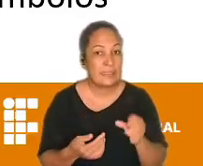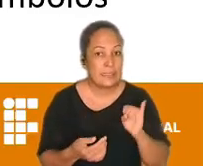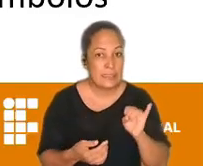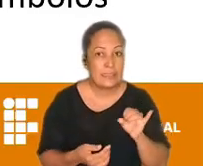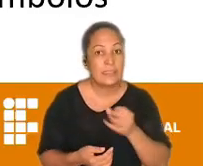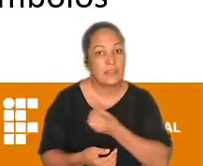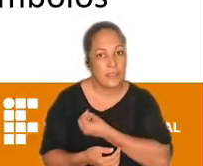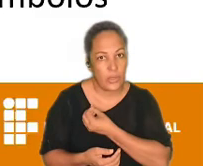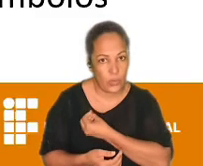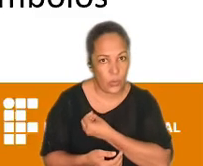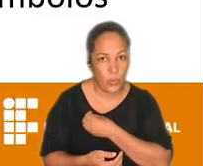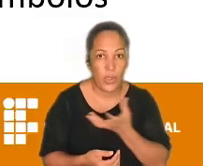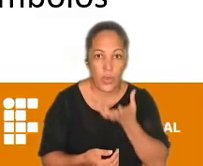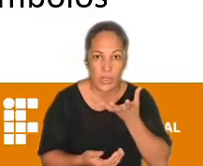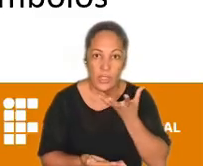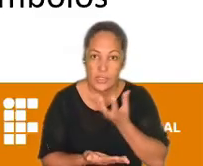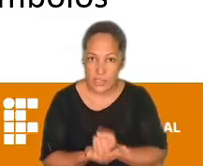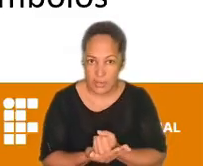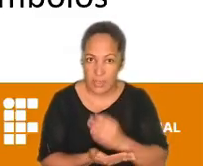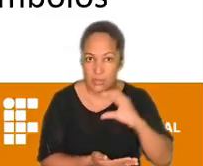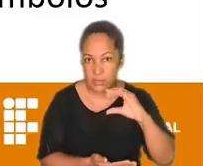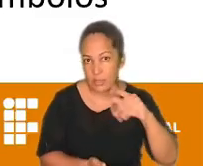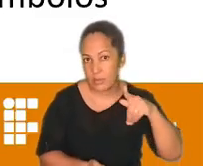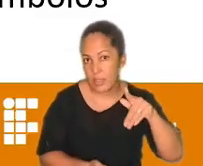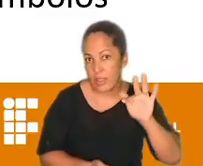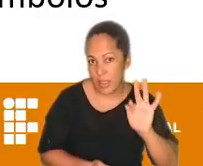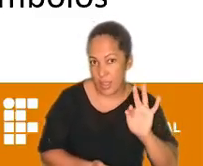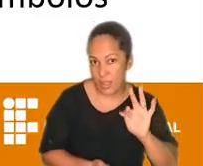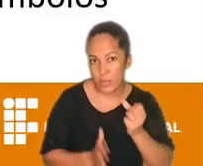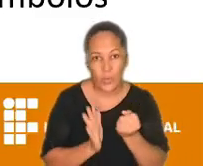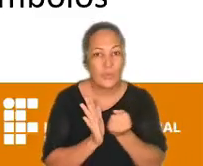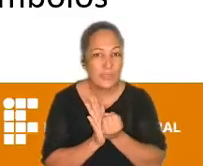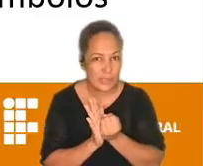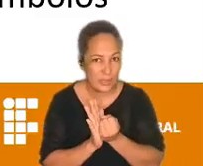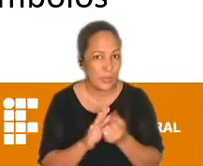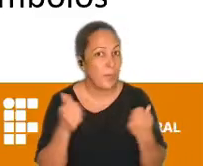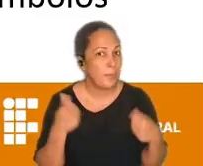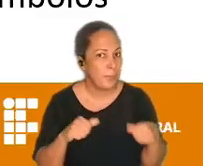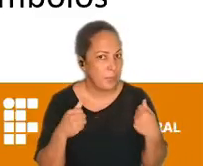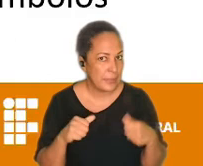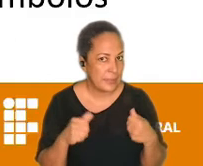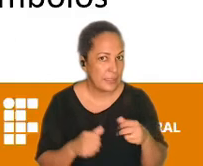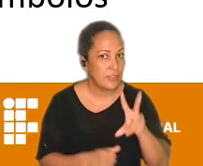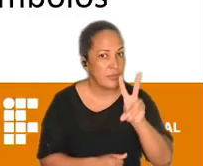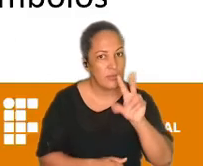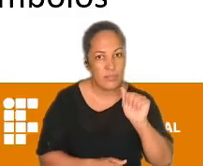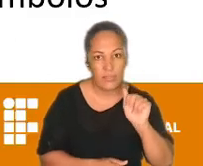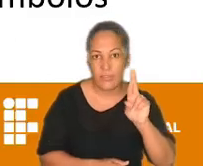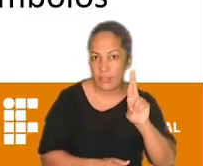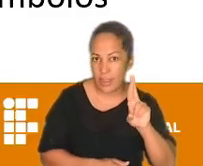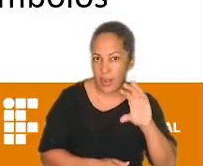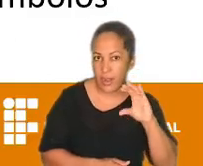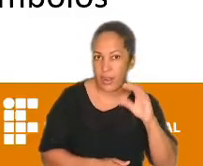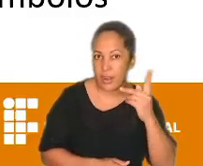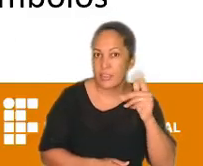eu quero salvar o CPF com o símbolo, ele precisa ser varchar. Está